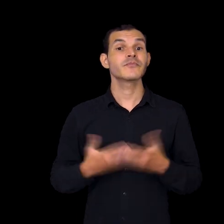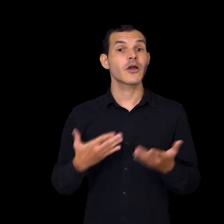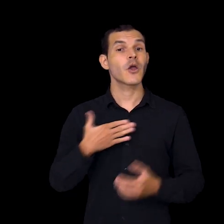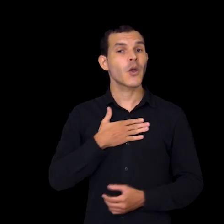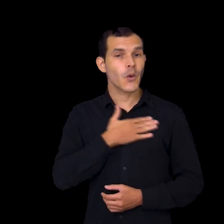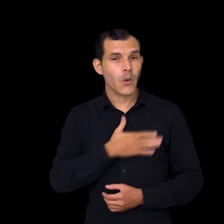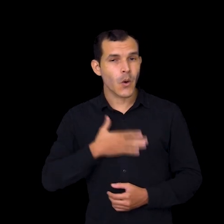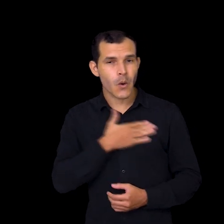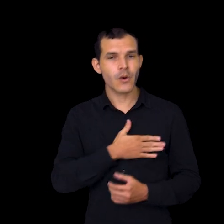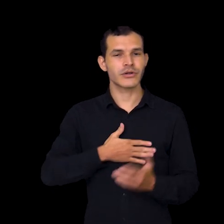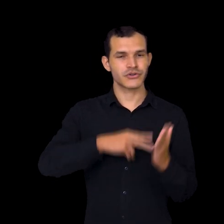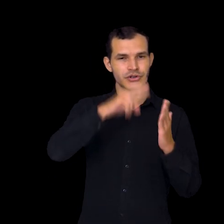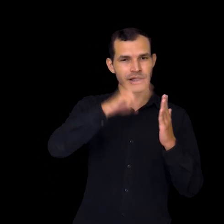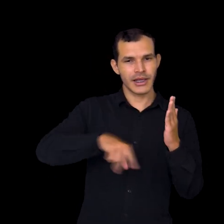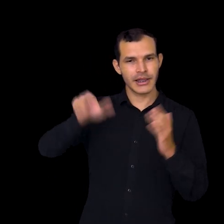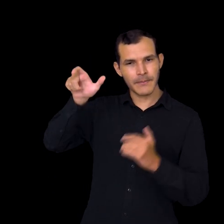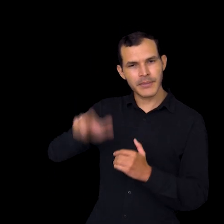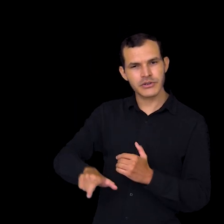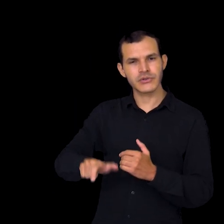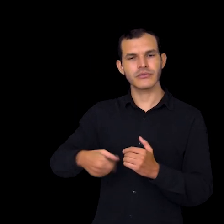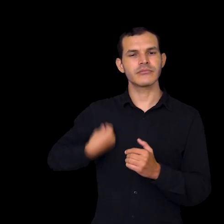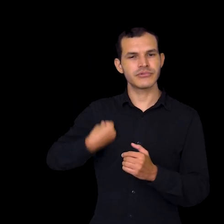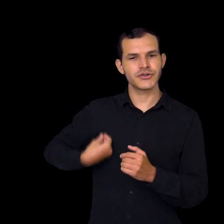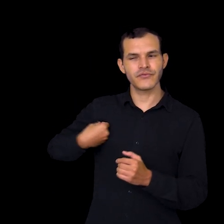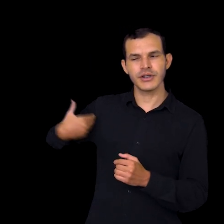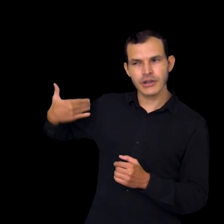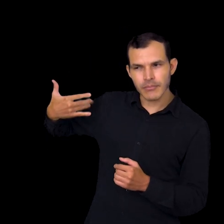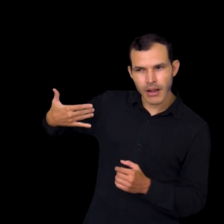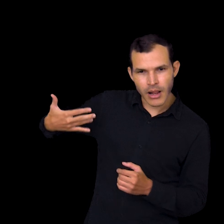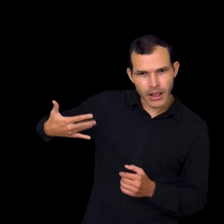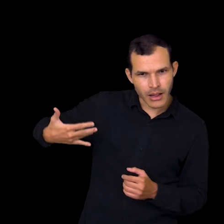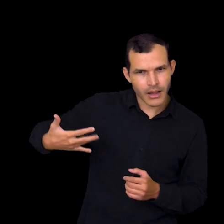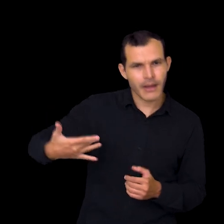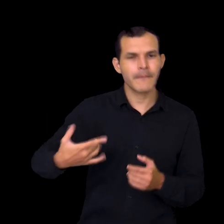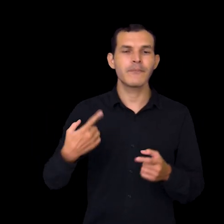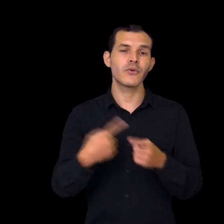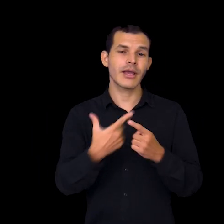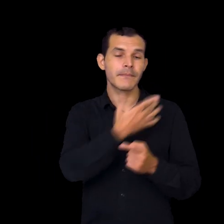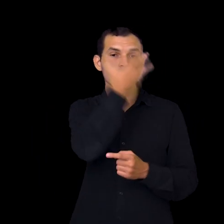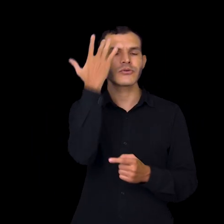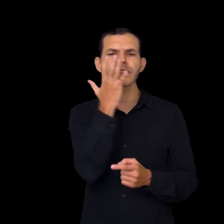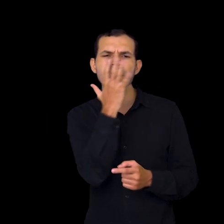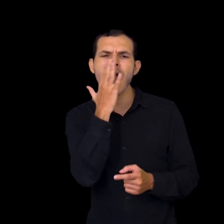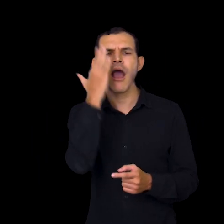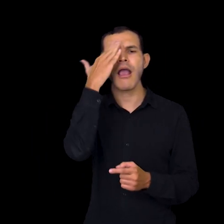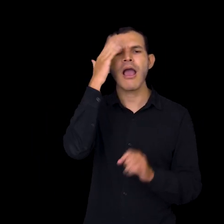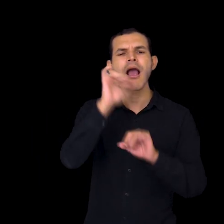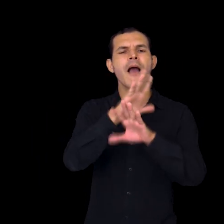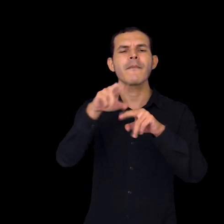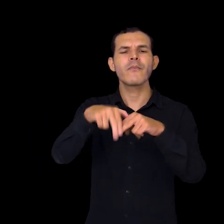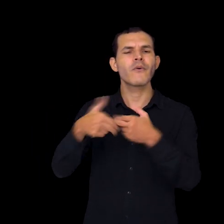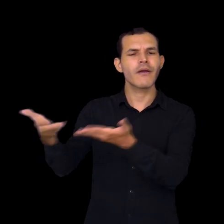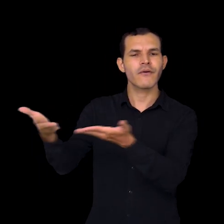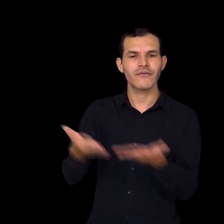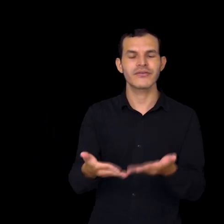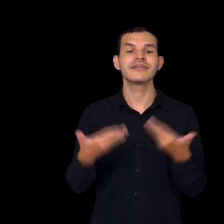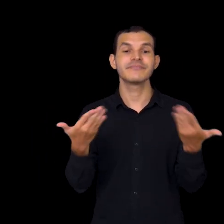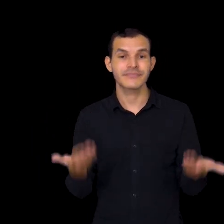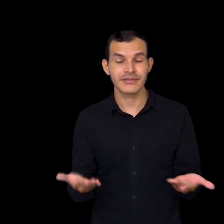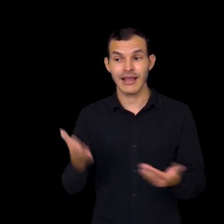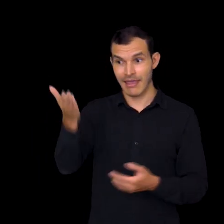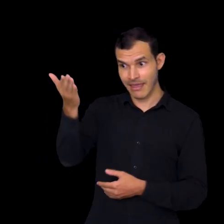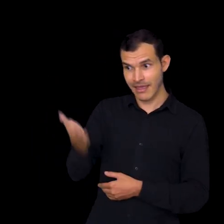E eu gosto sempre de ler uma rápida biografia para que o telespectador tenha uma ideia de por que os convidados estão aqui comigo no estúdio. Cristiane de